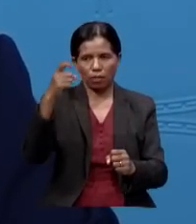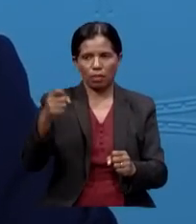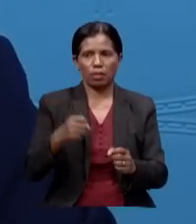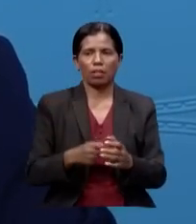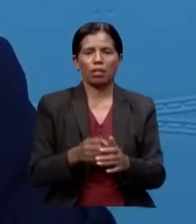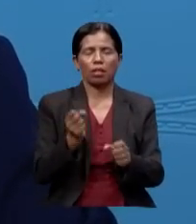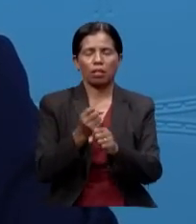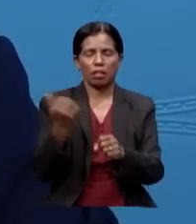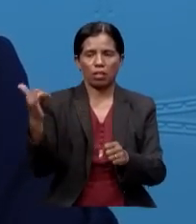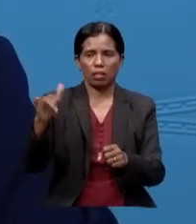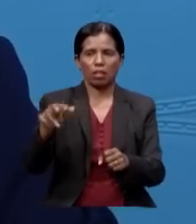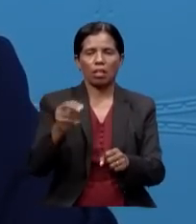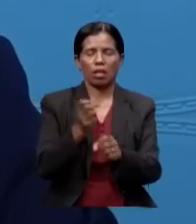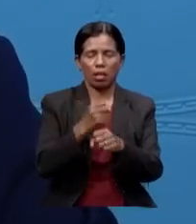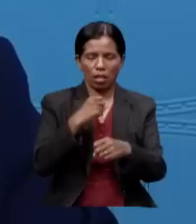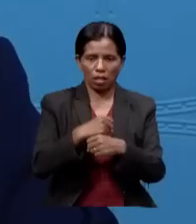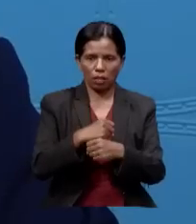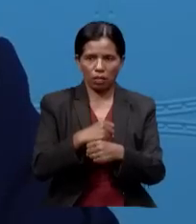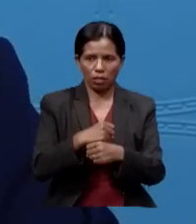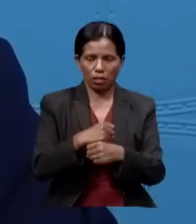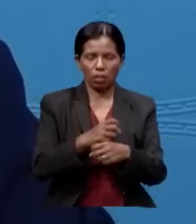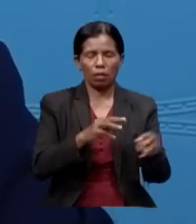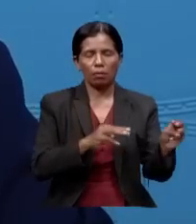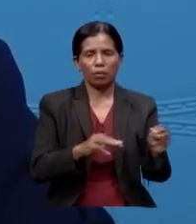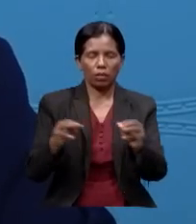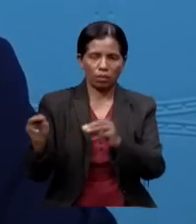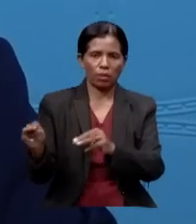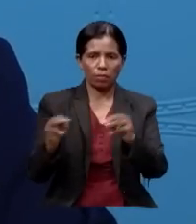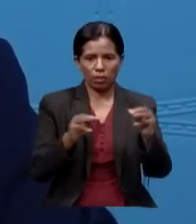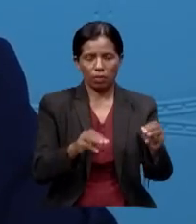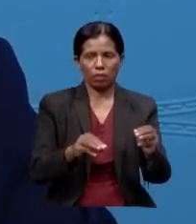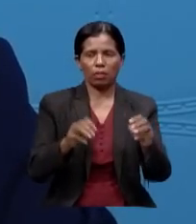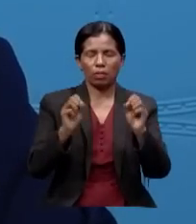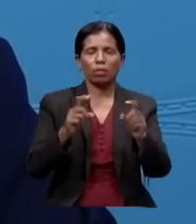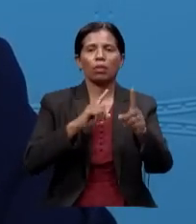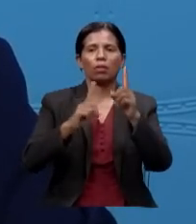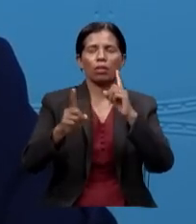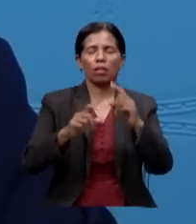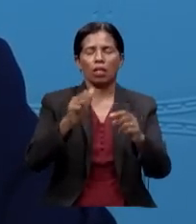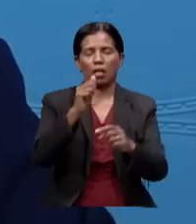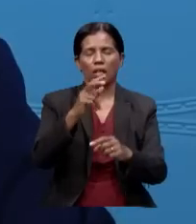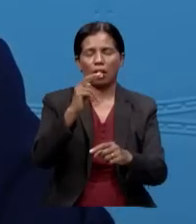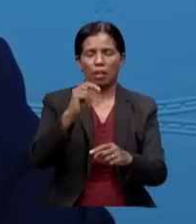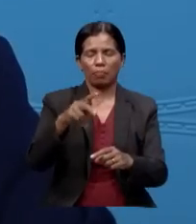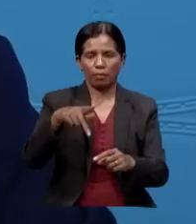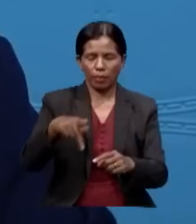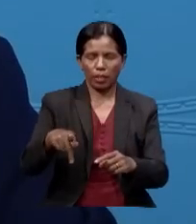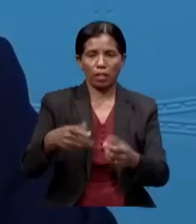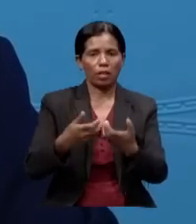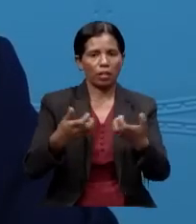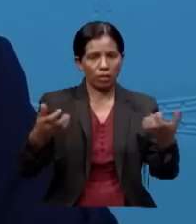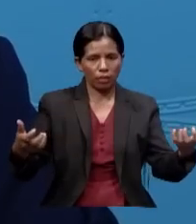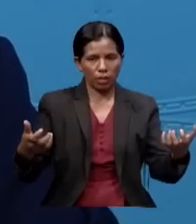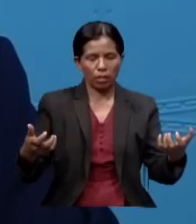nia halo ba halo mai, bok ba bok mai, hori kuligasau AMP nakfera,